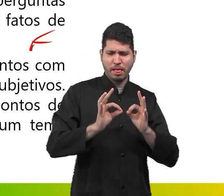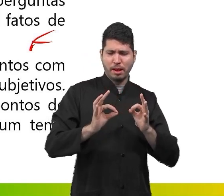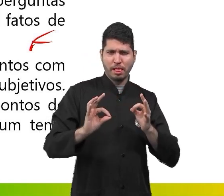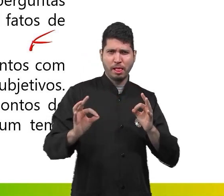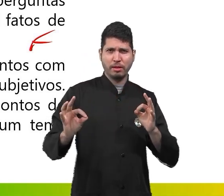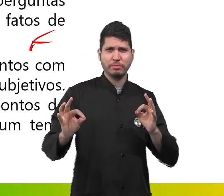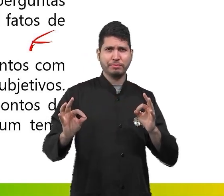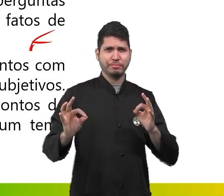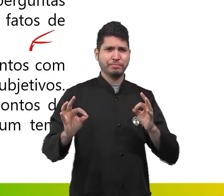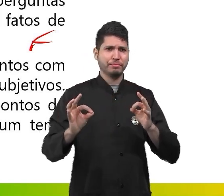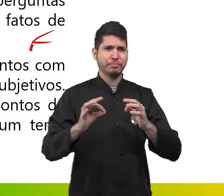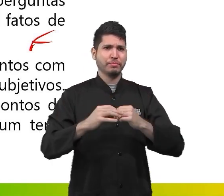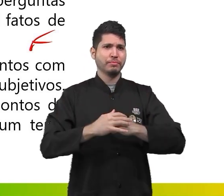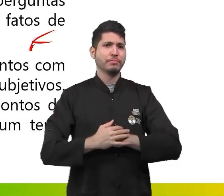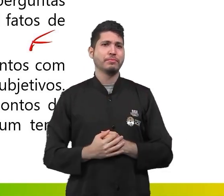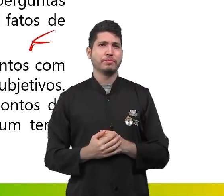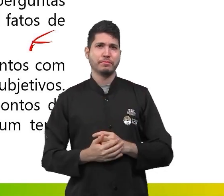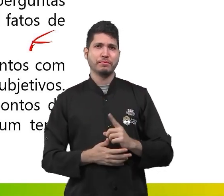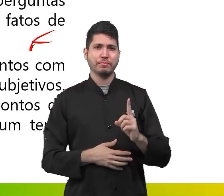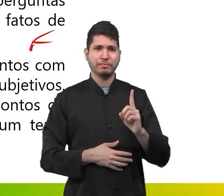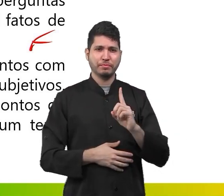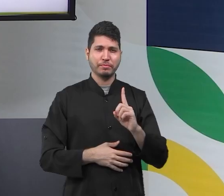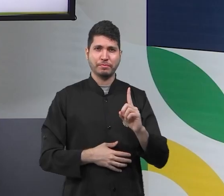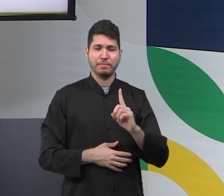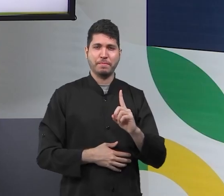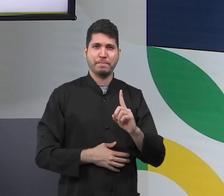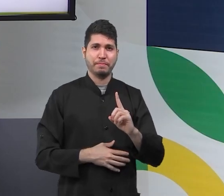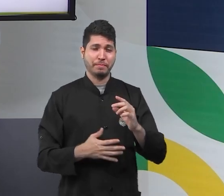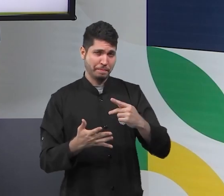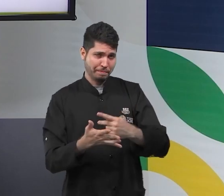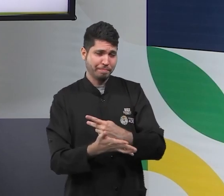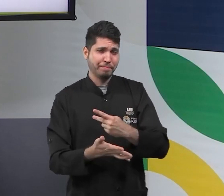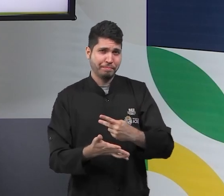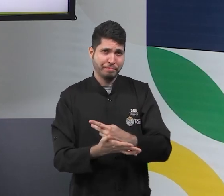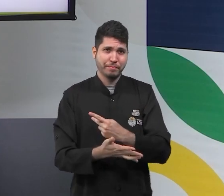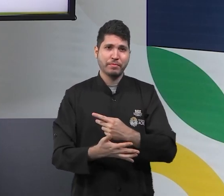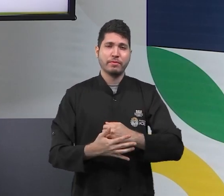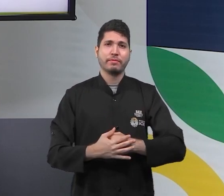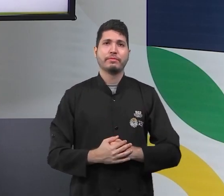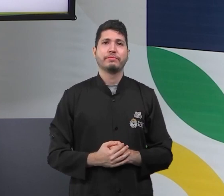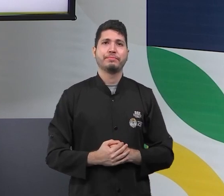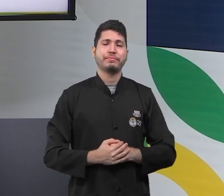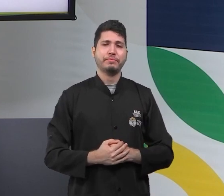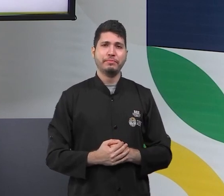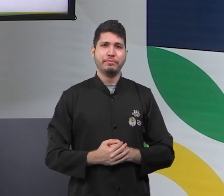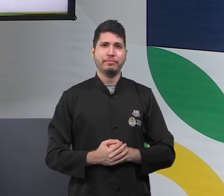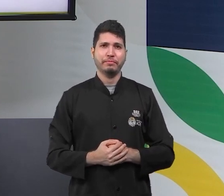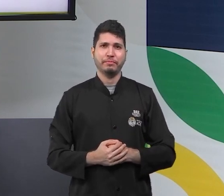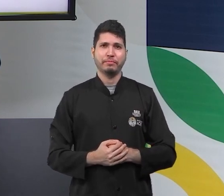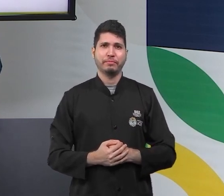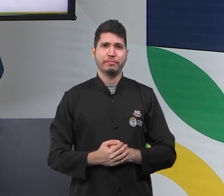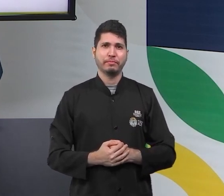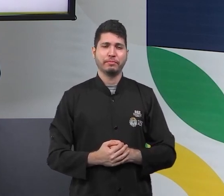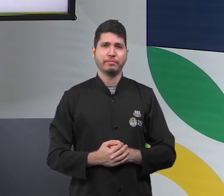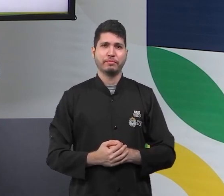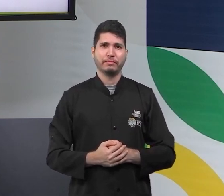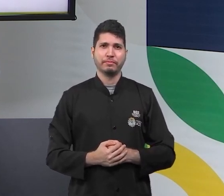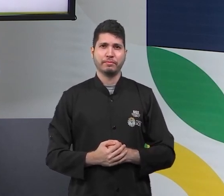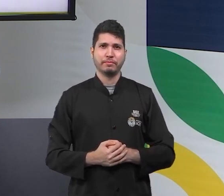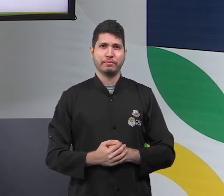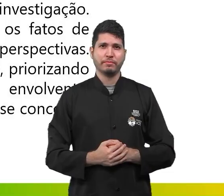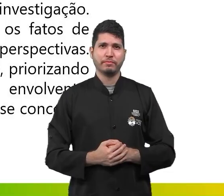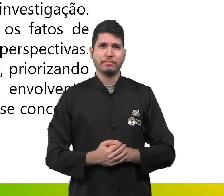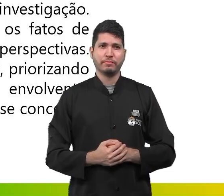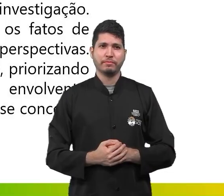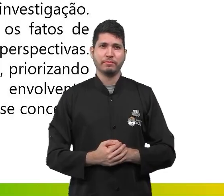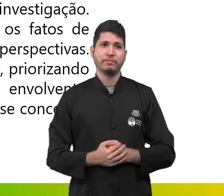ratificou a nossa ideia mesmo, que era a letra C. Vamos para a nossa última questão da nossa atividade da aula de hoje,